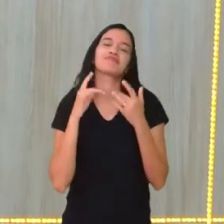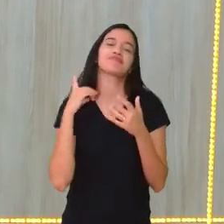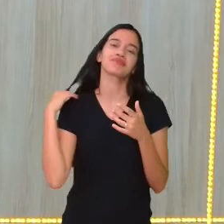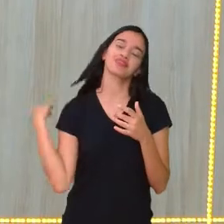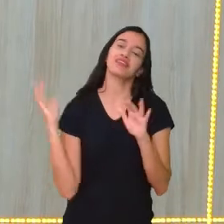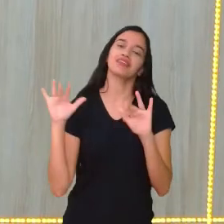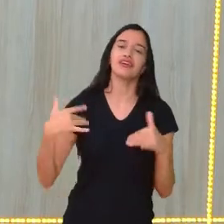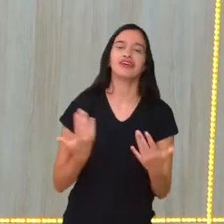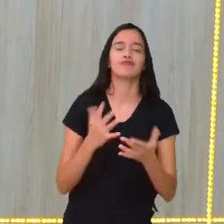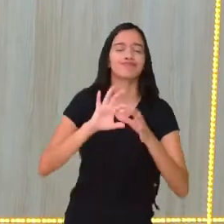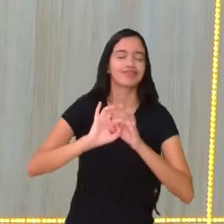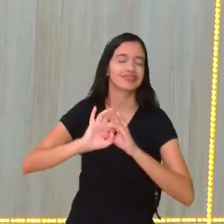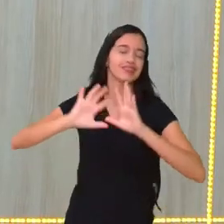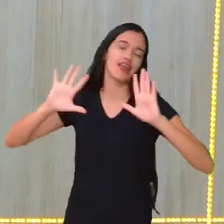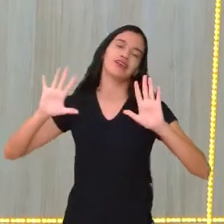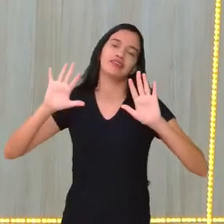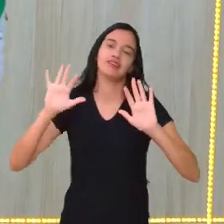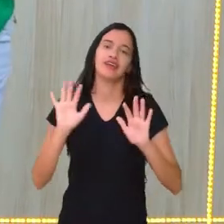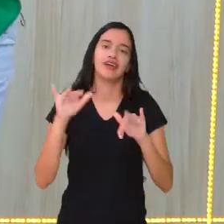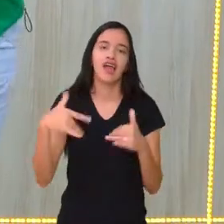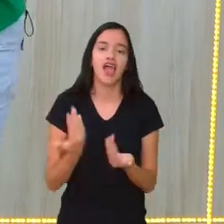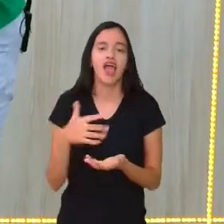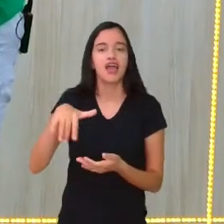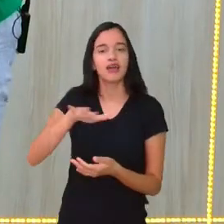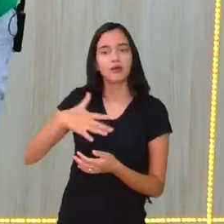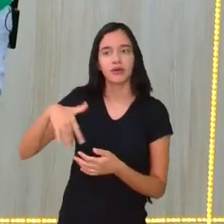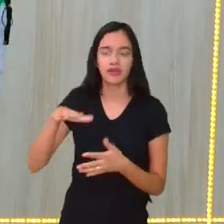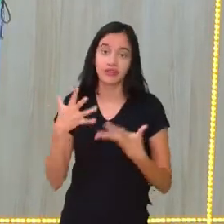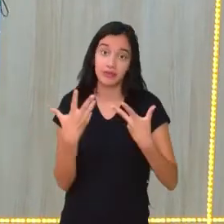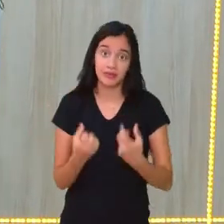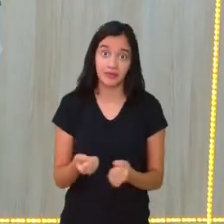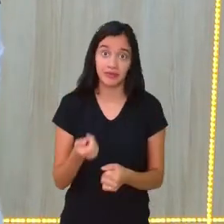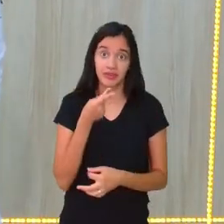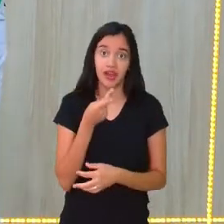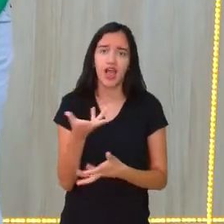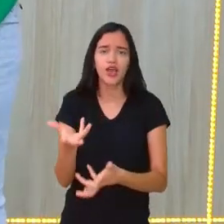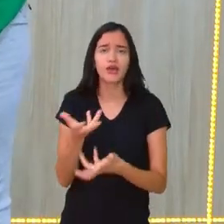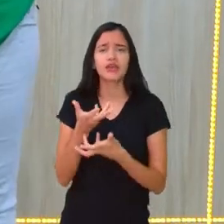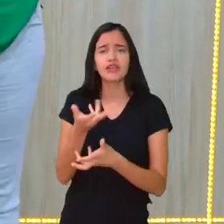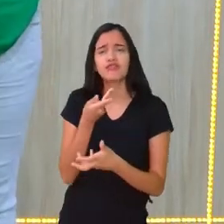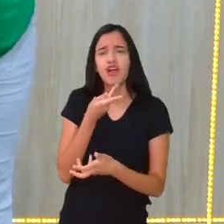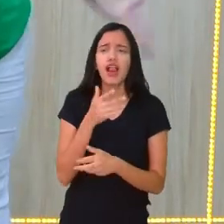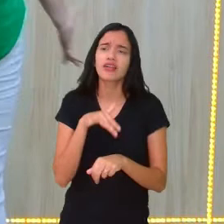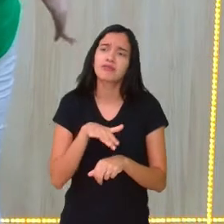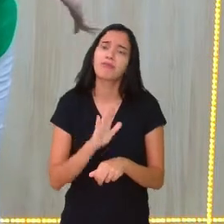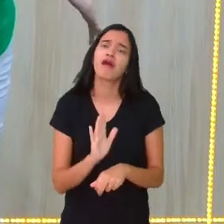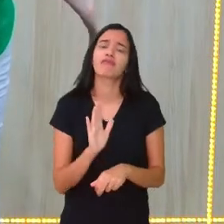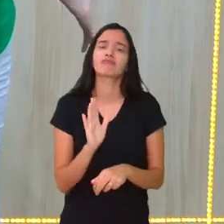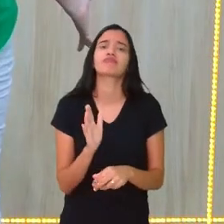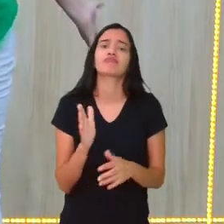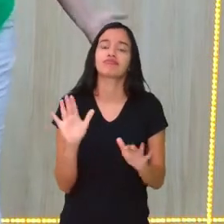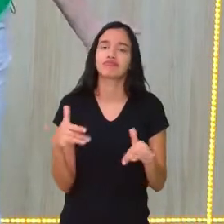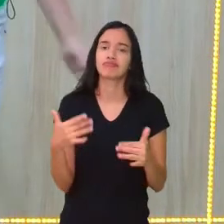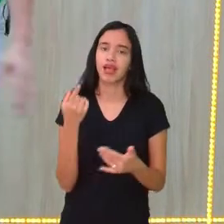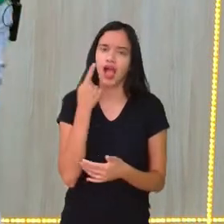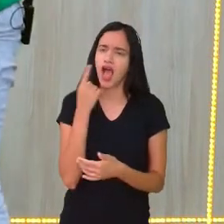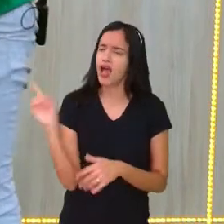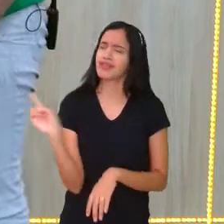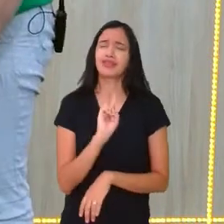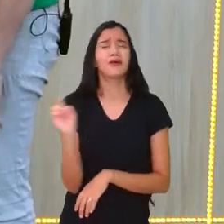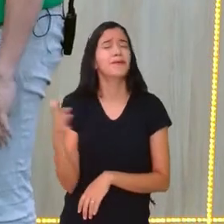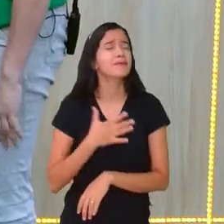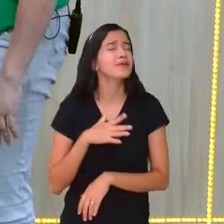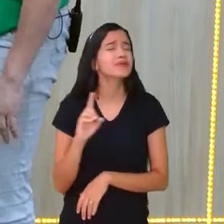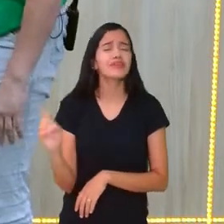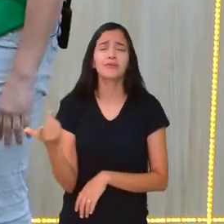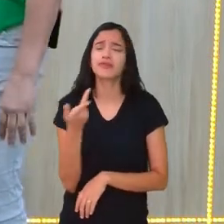se solta. É a praia dela. Então, Gine, vamos falar um pouquinho. Eu queria que você falasse mais que eu. Não, meu Deus, mas